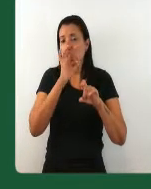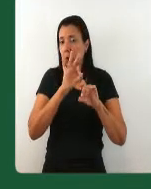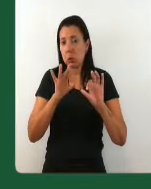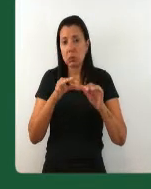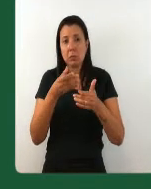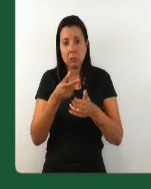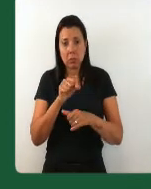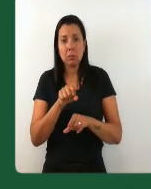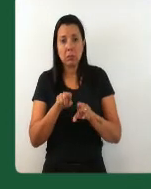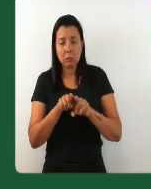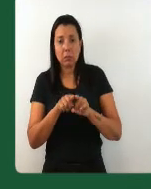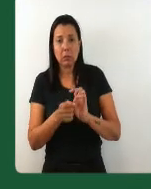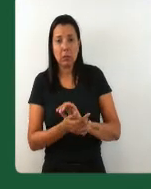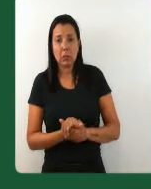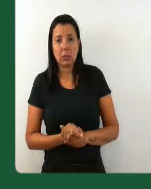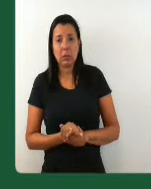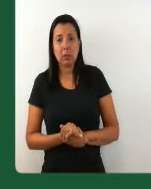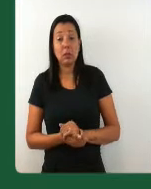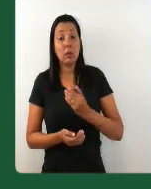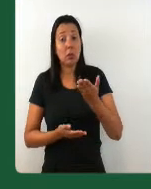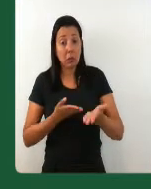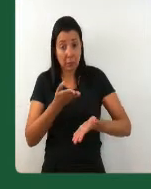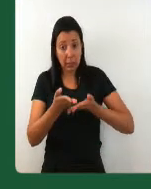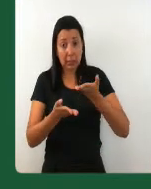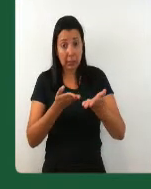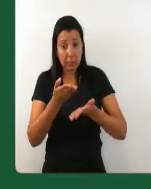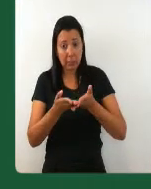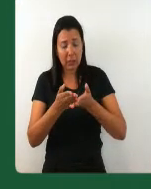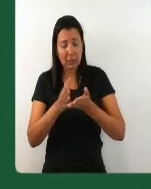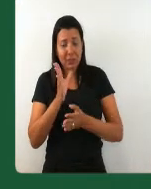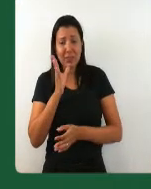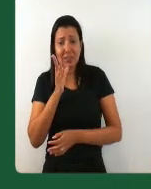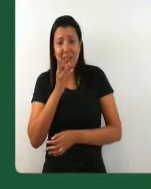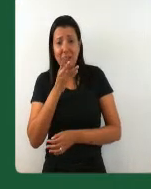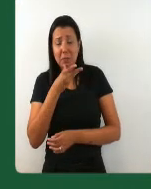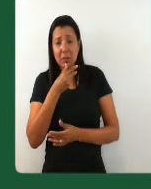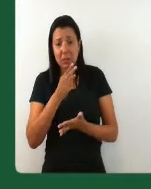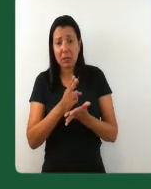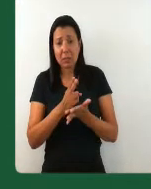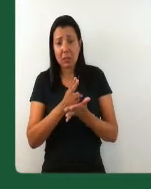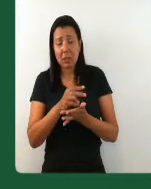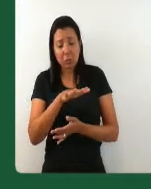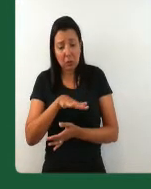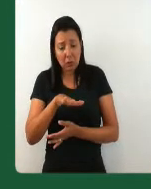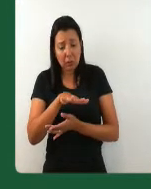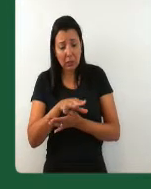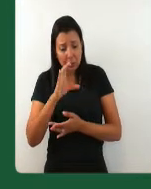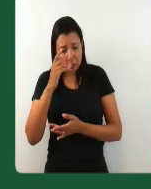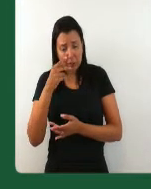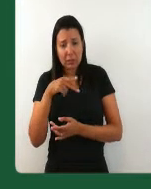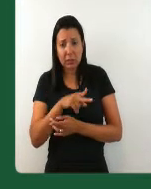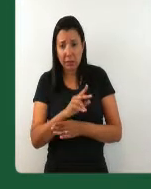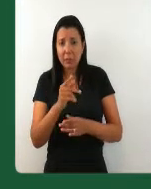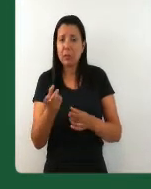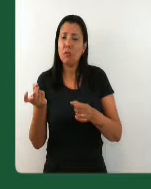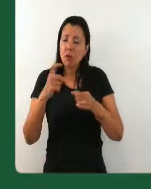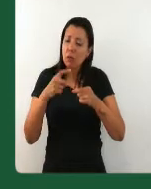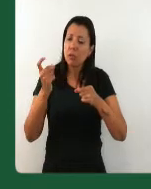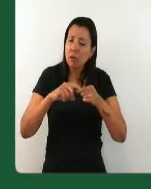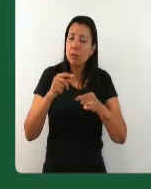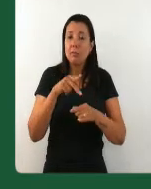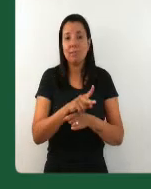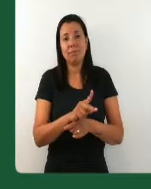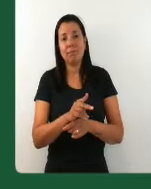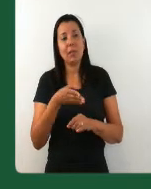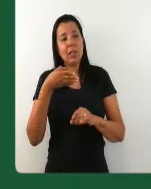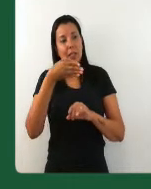né? O tratamento ele é longo, os retornos são frequentes, né? E aí que